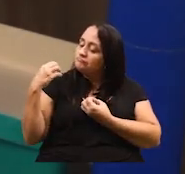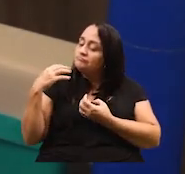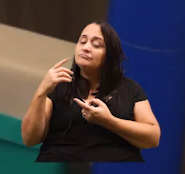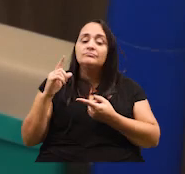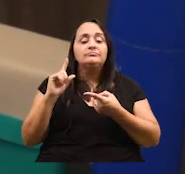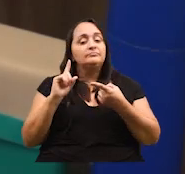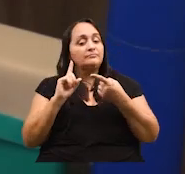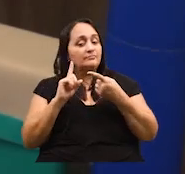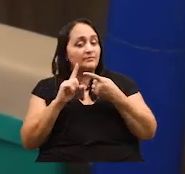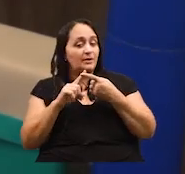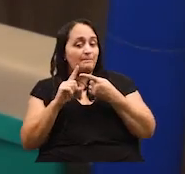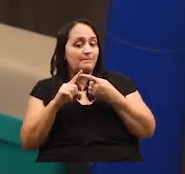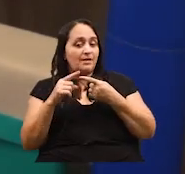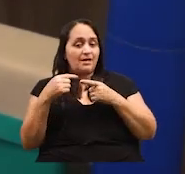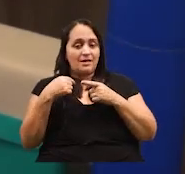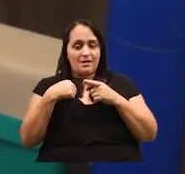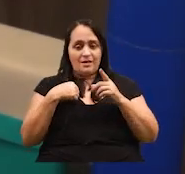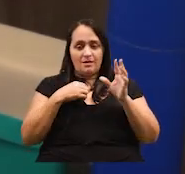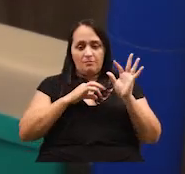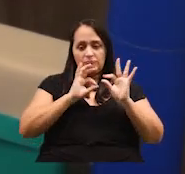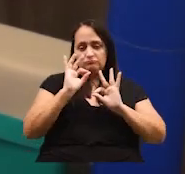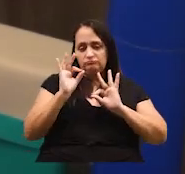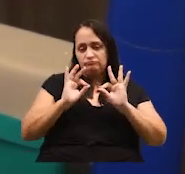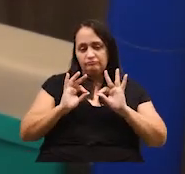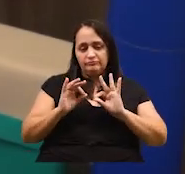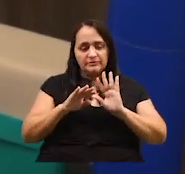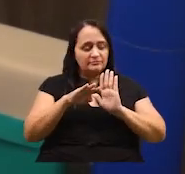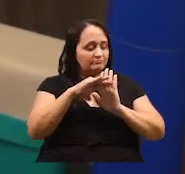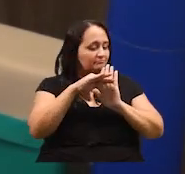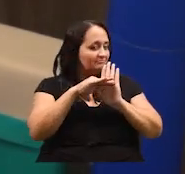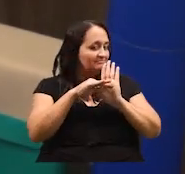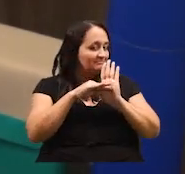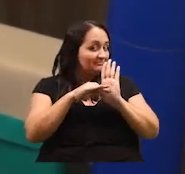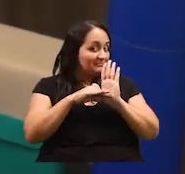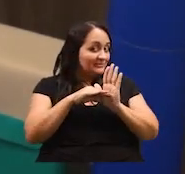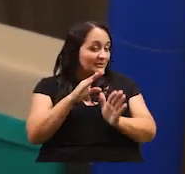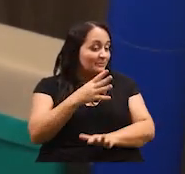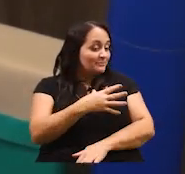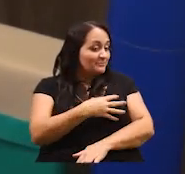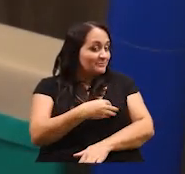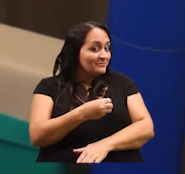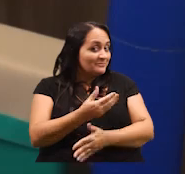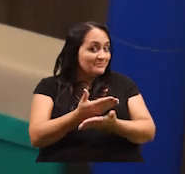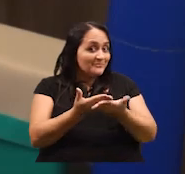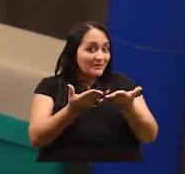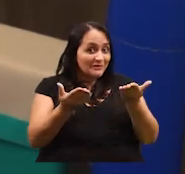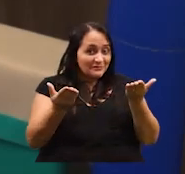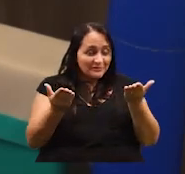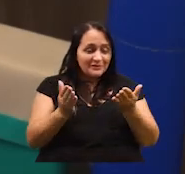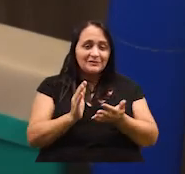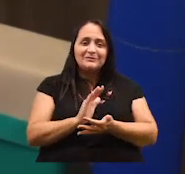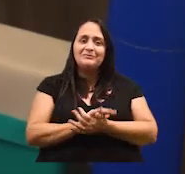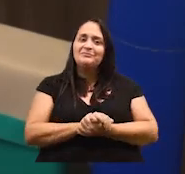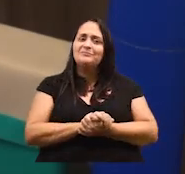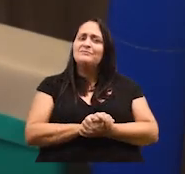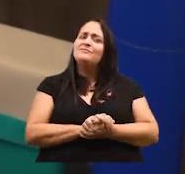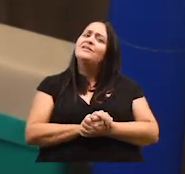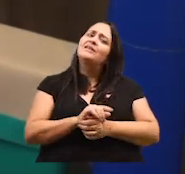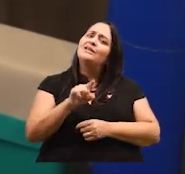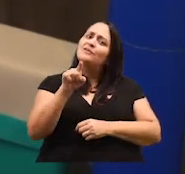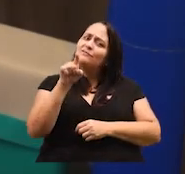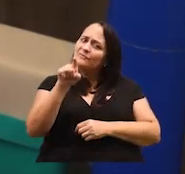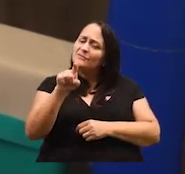meus filhos. Então, meu caderno está recheadinho de receitas. E eu incentivo você também aí, junto com a sua